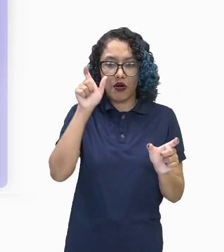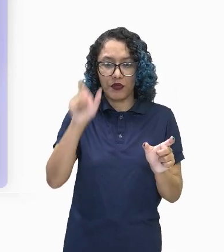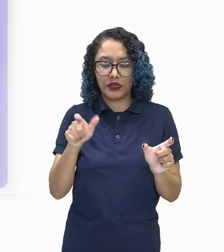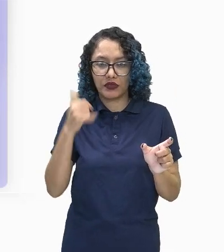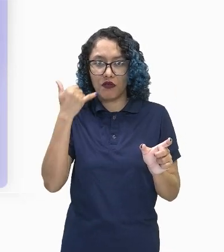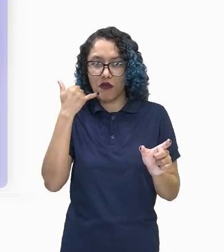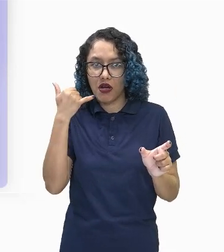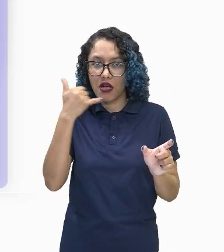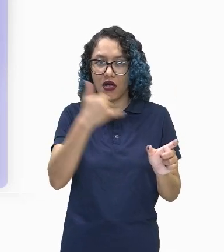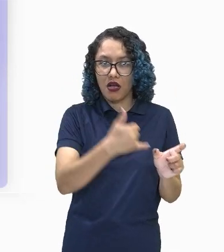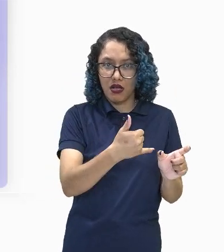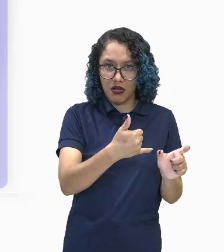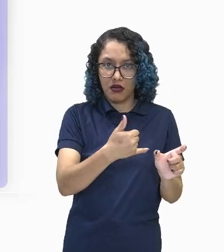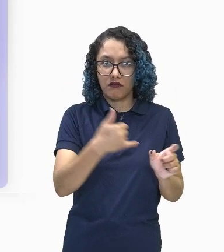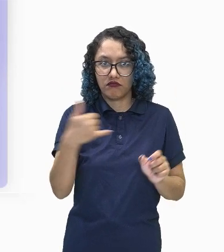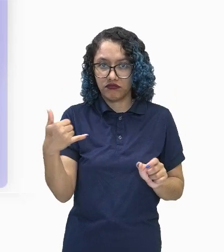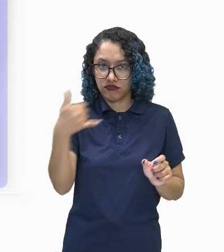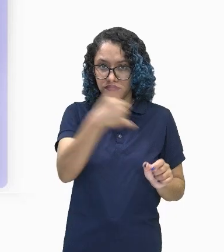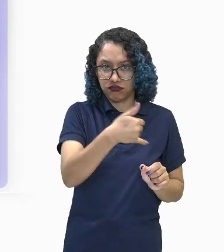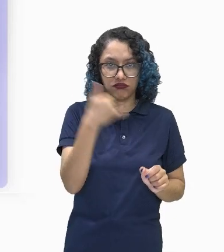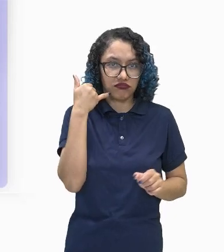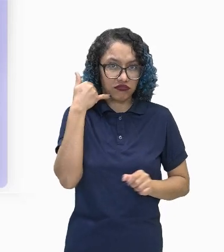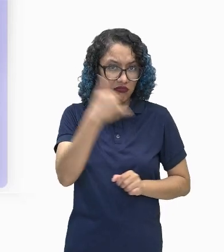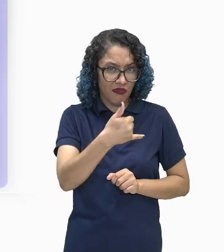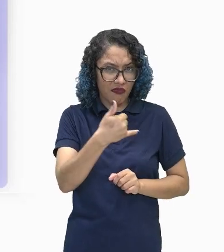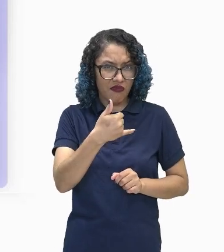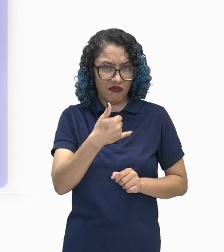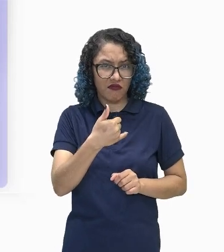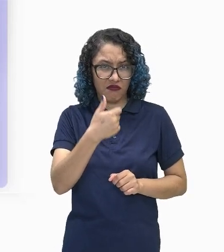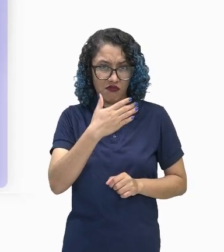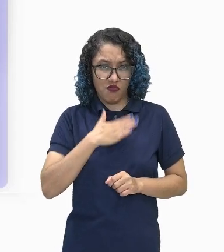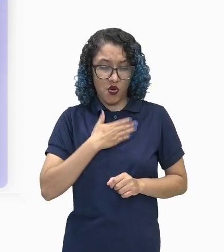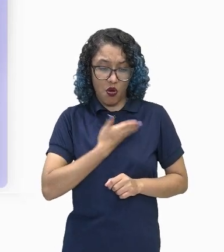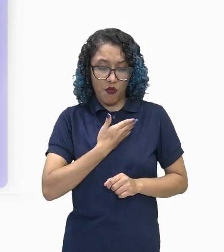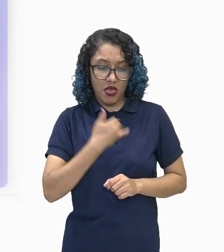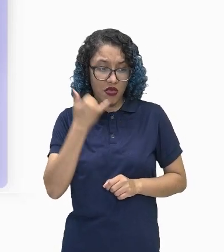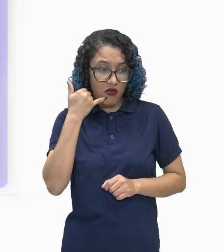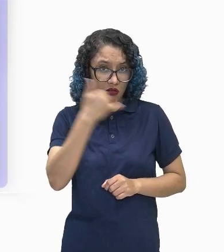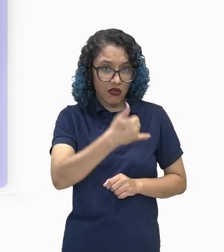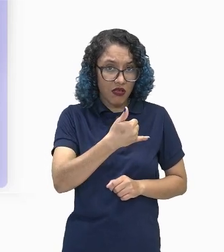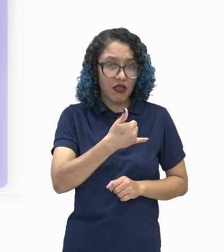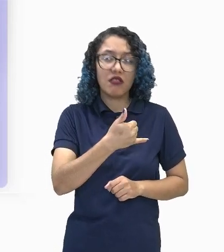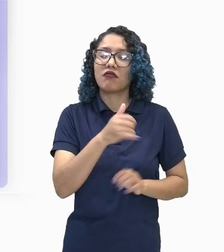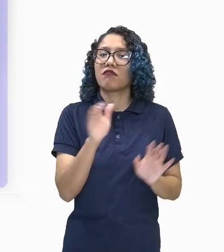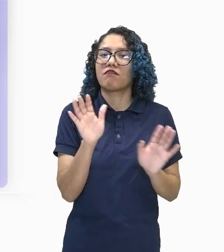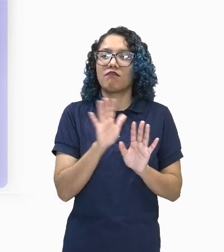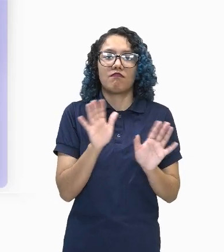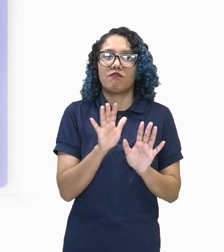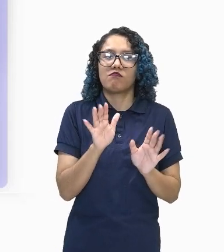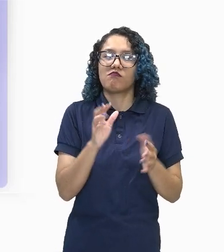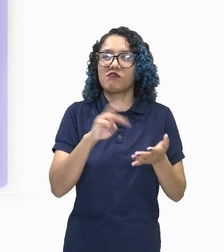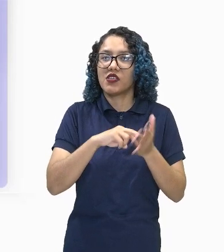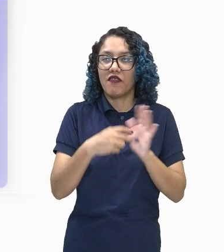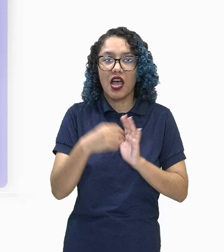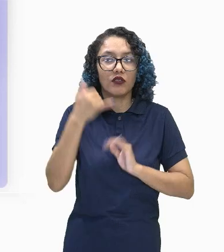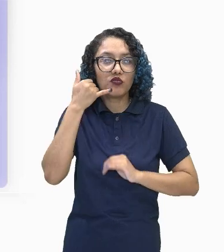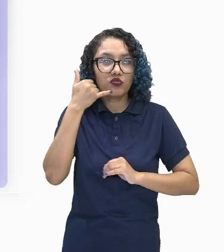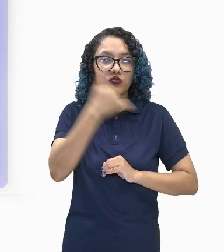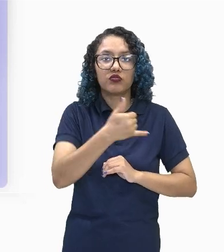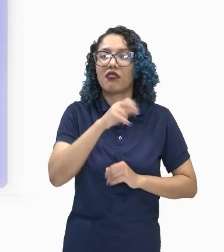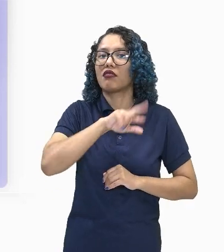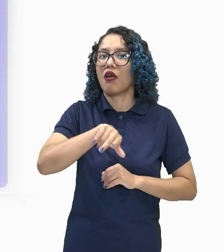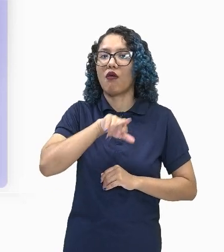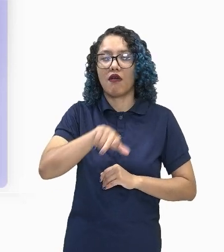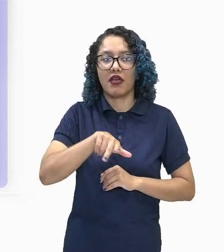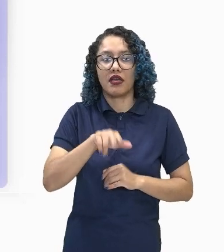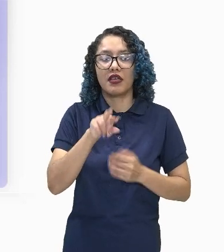né? Eu ligo lá para o meu amigo? Não, né? Veja que não é neste sentido. Então, eu tenho aí